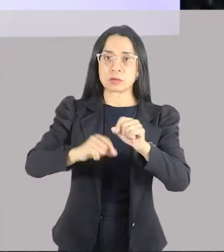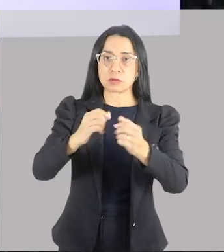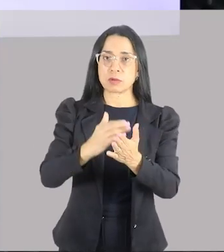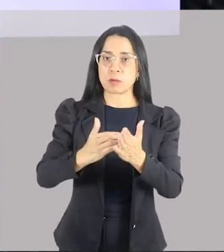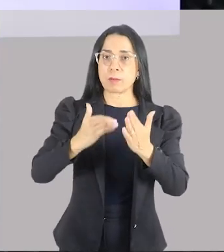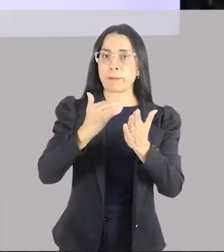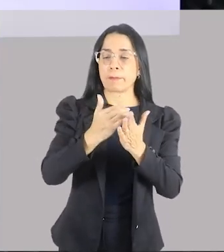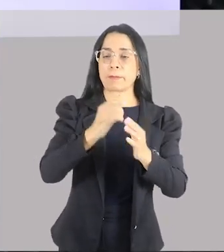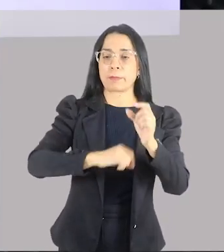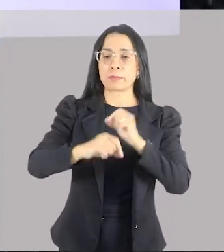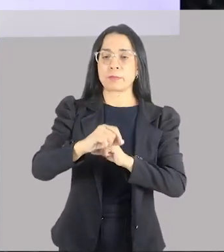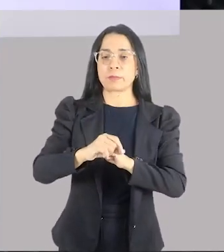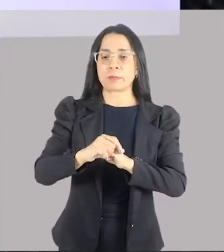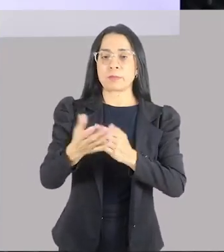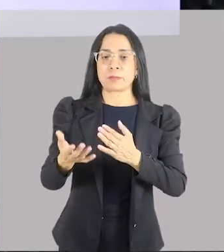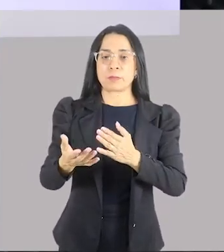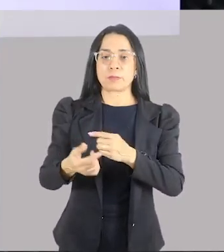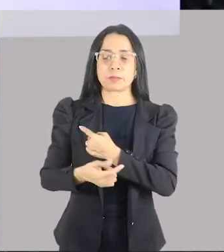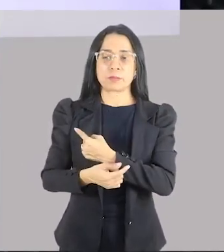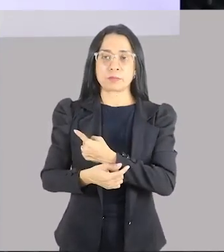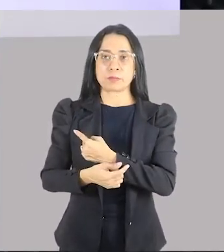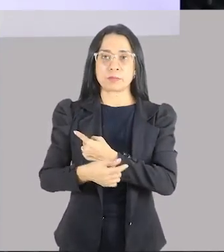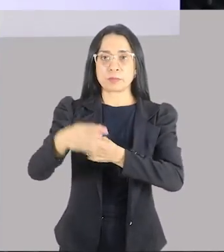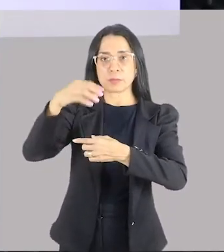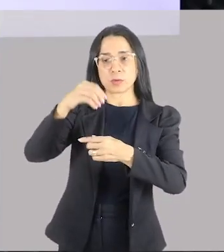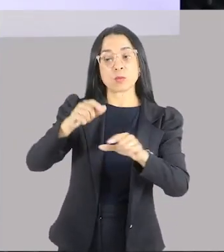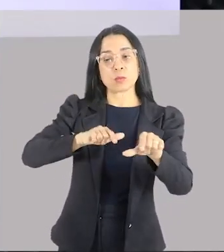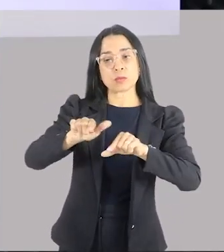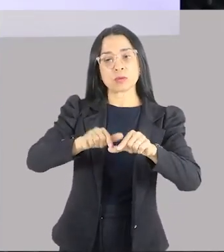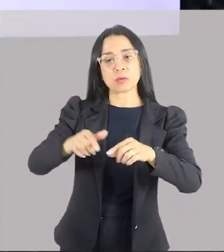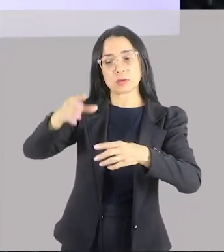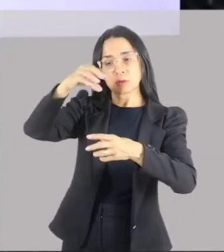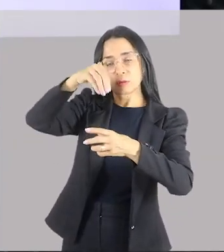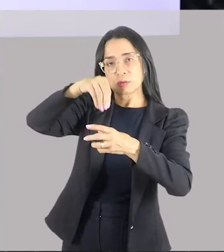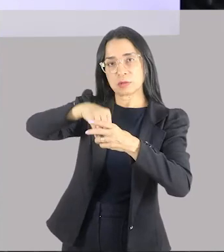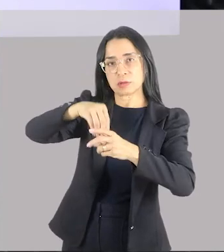desprestigia, claro, o trabalho dele que está dentro da